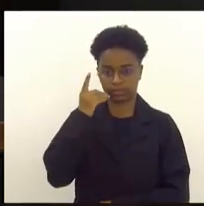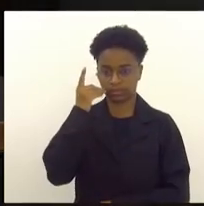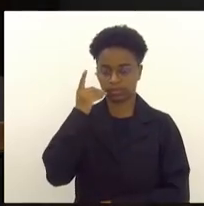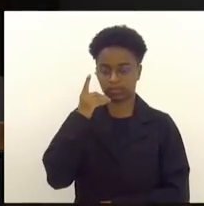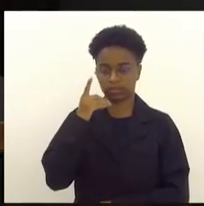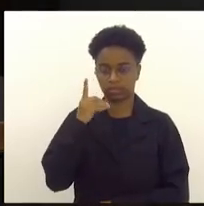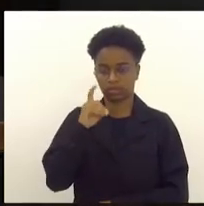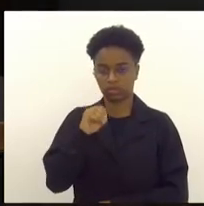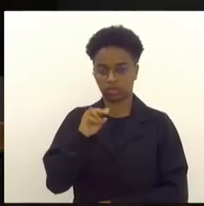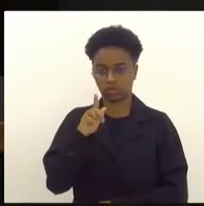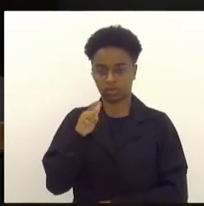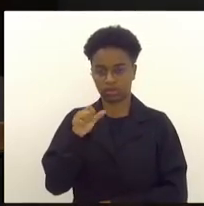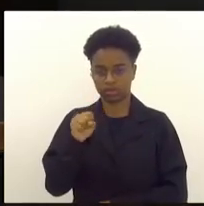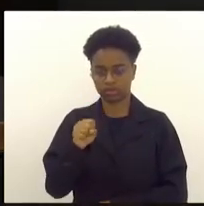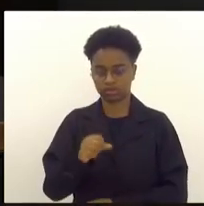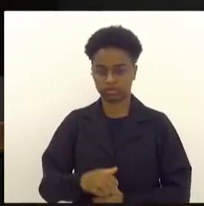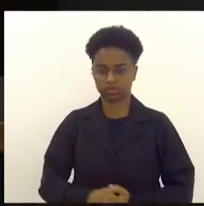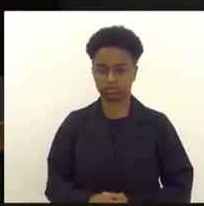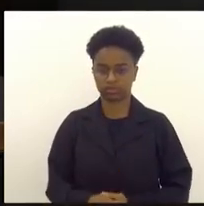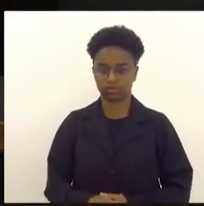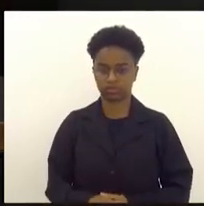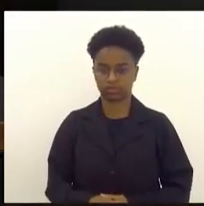Douglas ruas